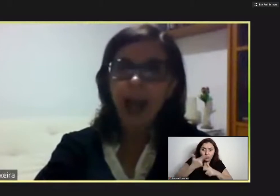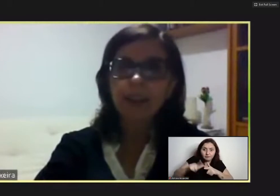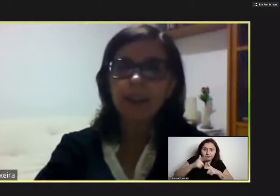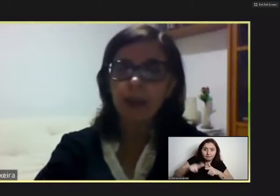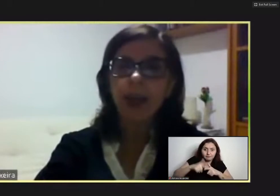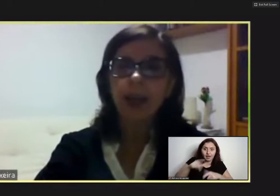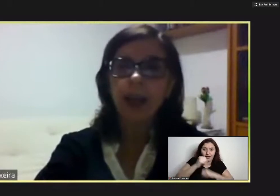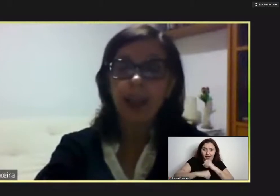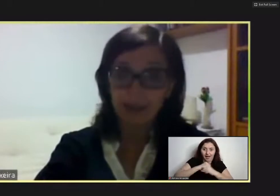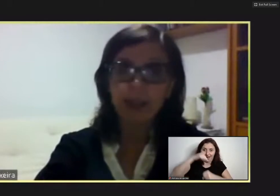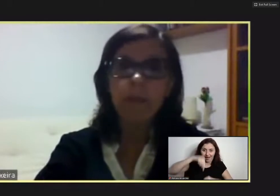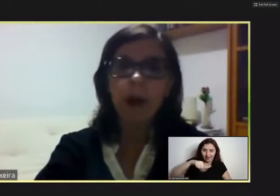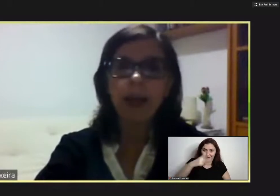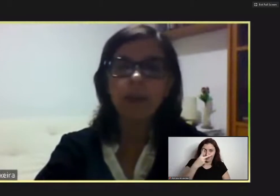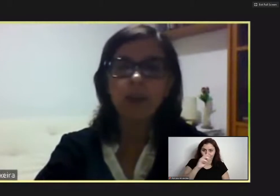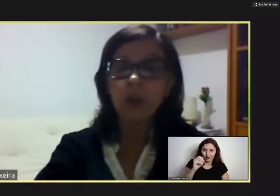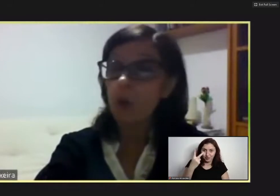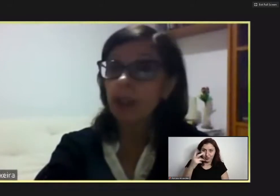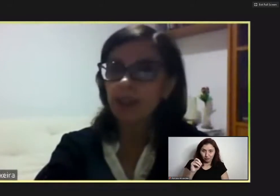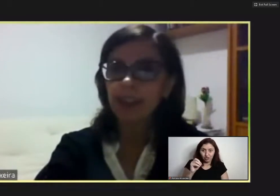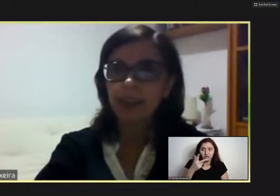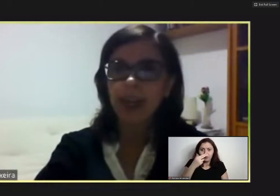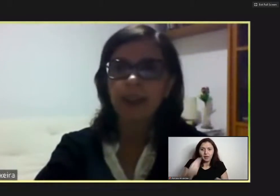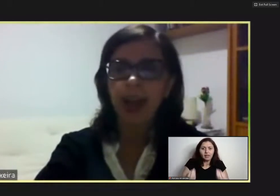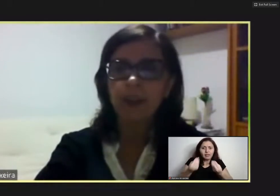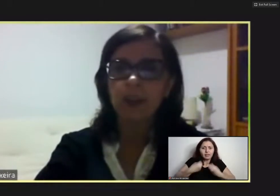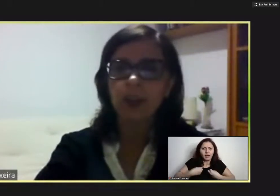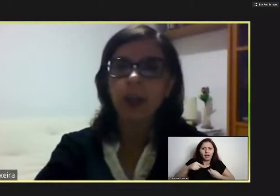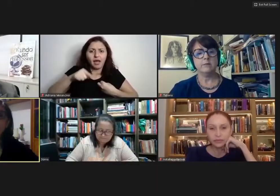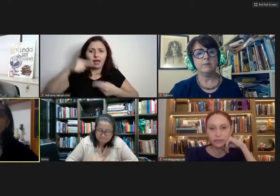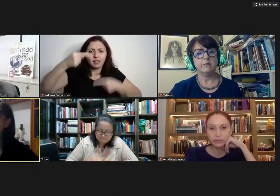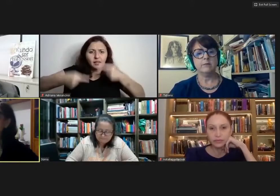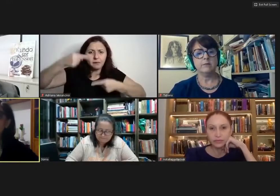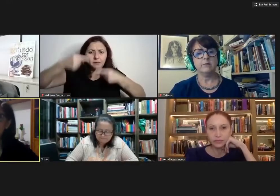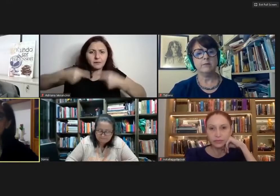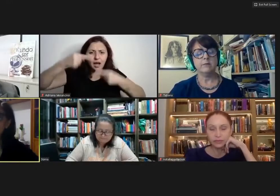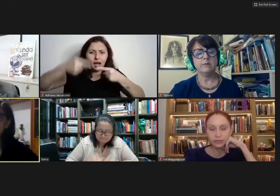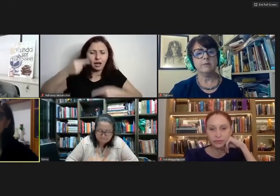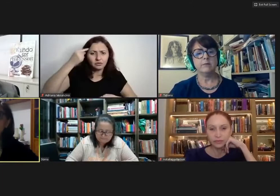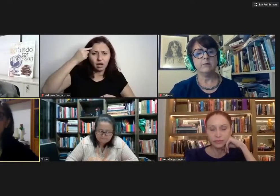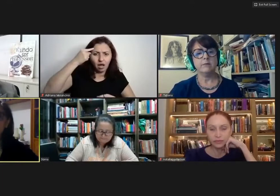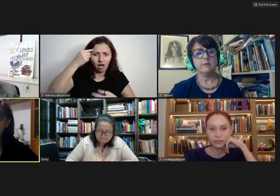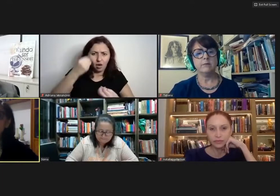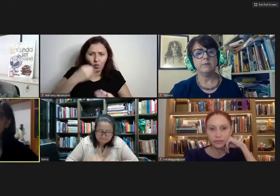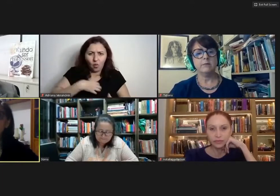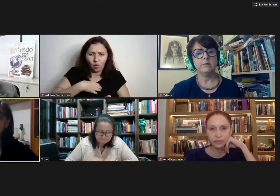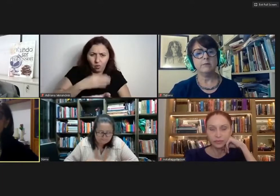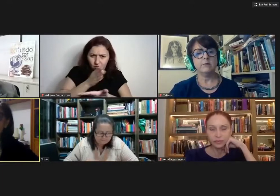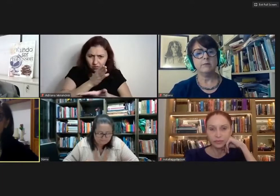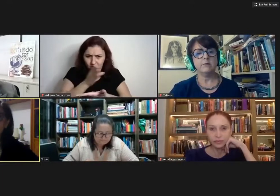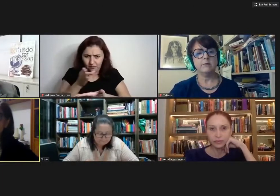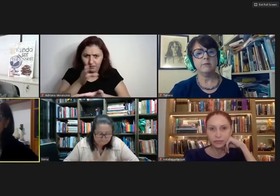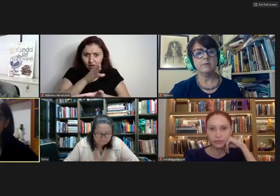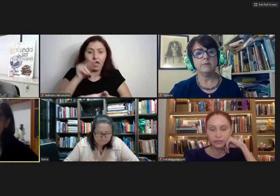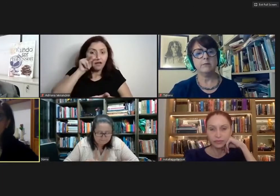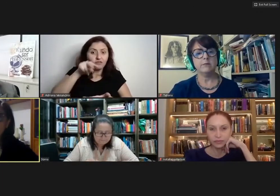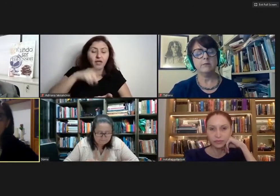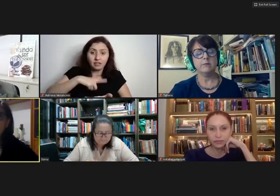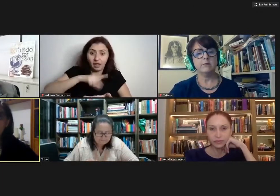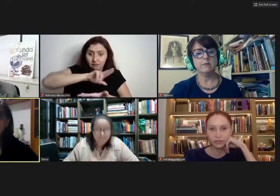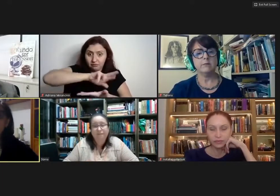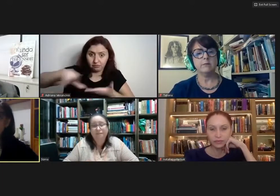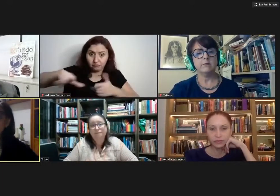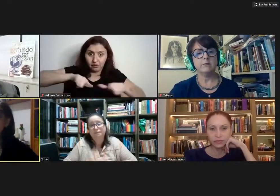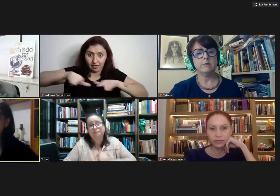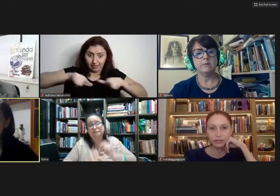ela traz esse debate com muita centralidade. Então, de repente, várias dessas ocupações que estavam